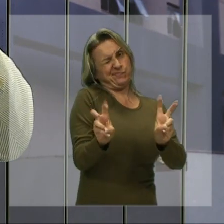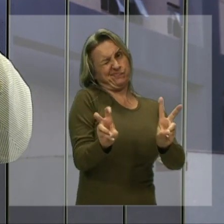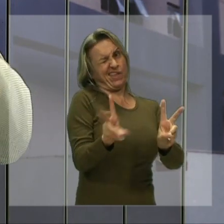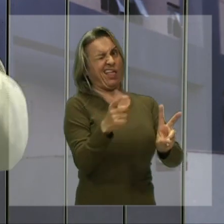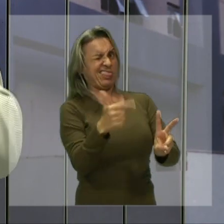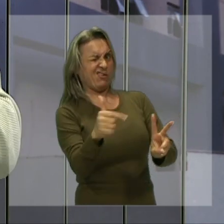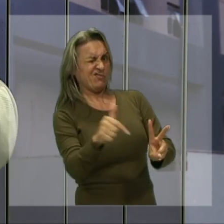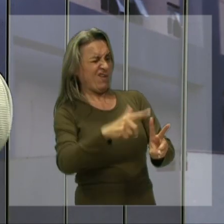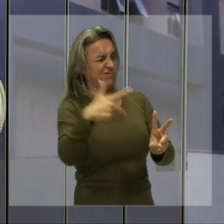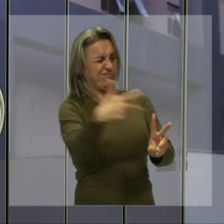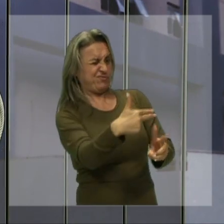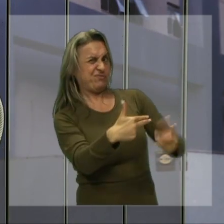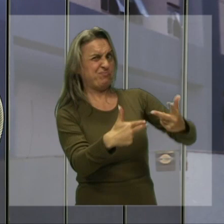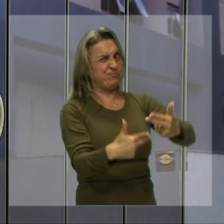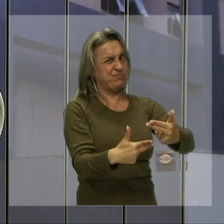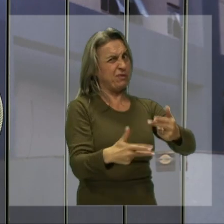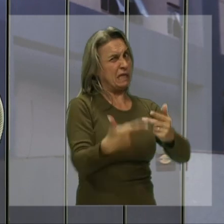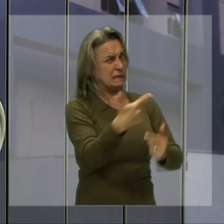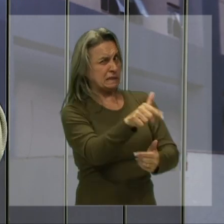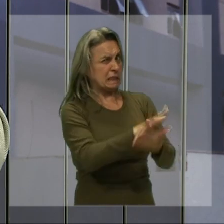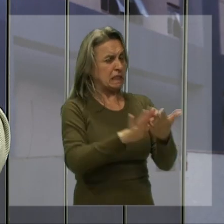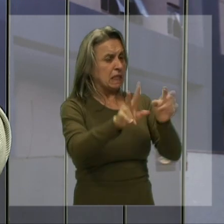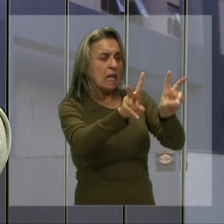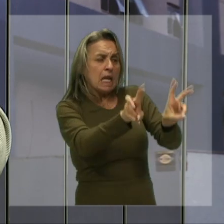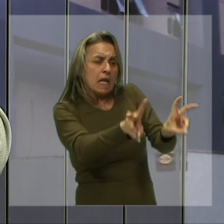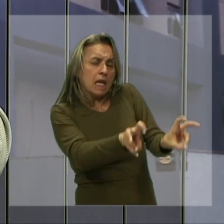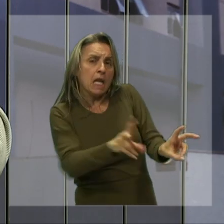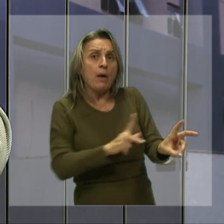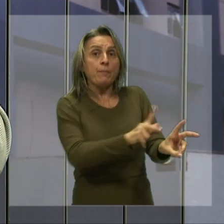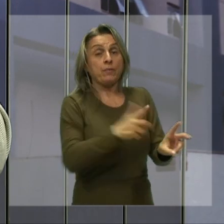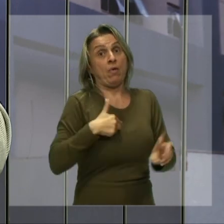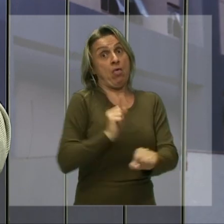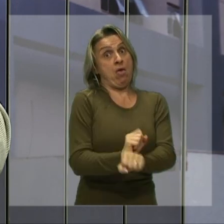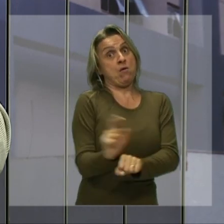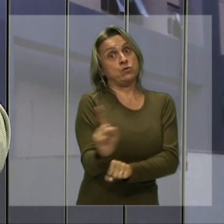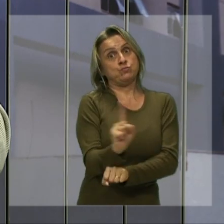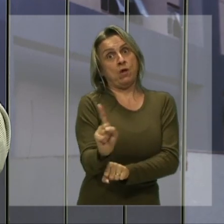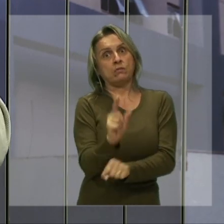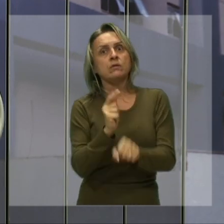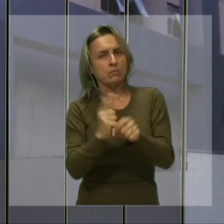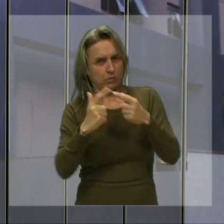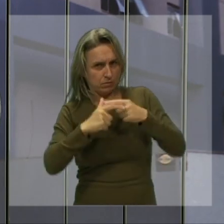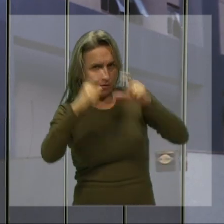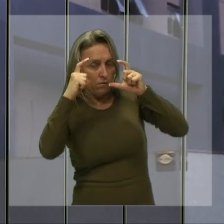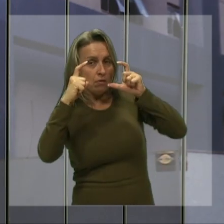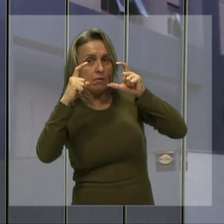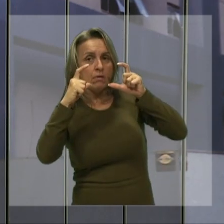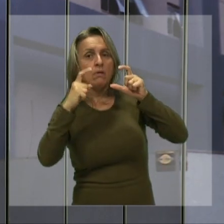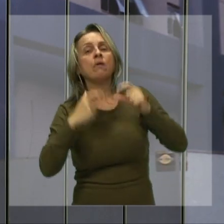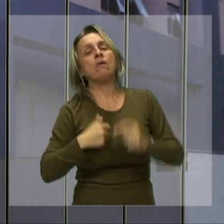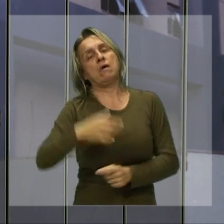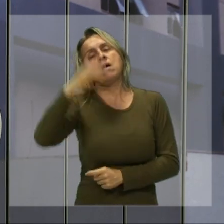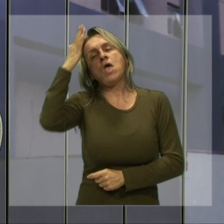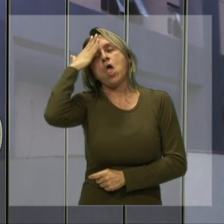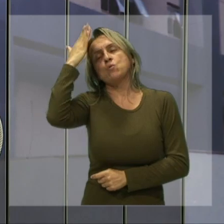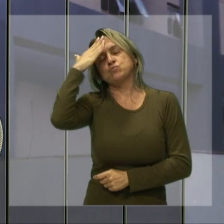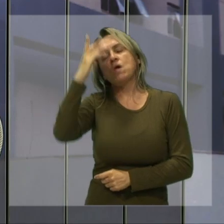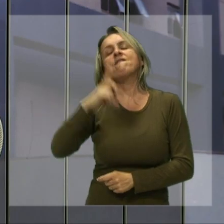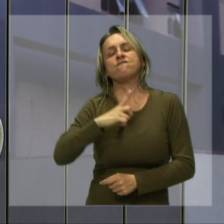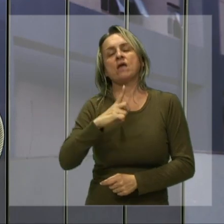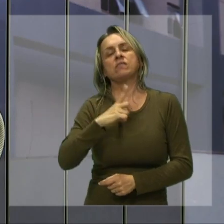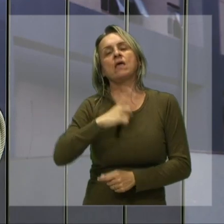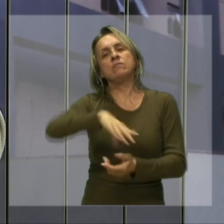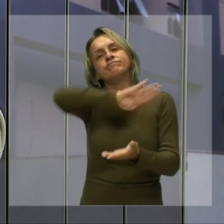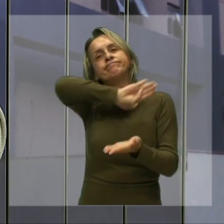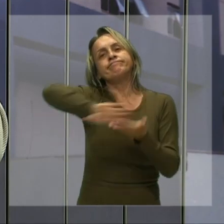imprevisto no judiciário, que espero eu que não, porque a gente está de olho, se não houver nenhum imprevisto, eu não tenho dúvida de que vai haver a